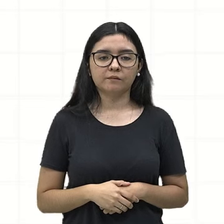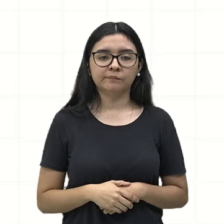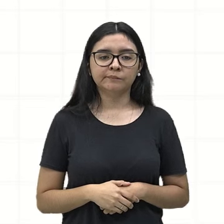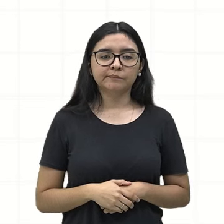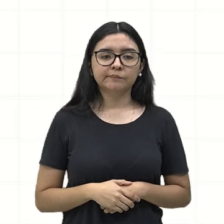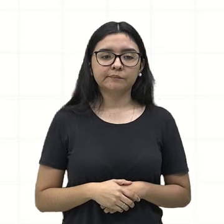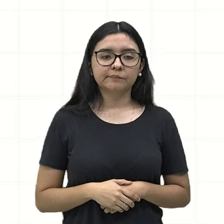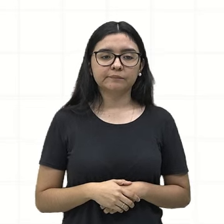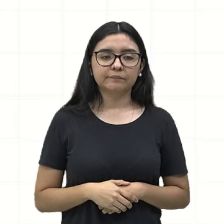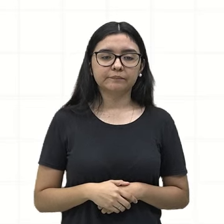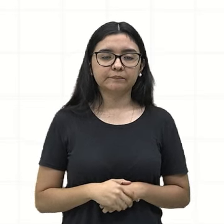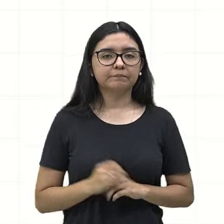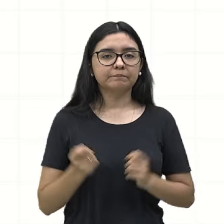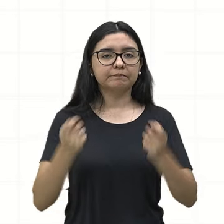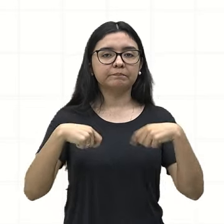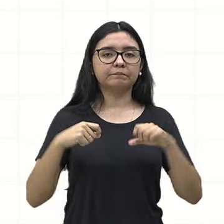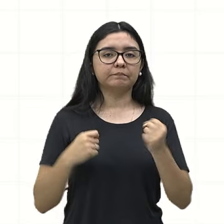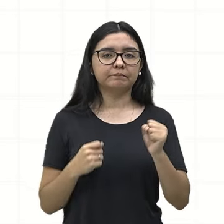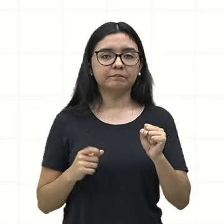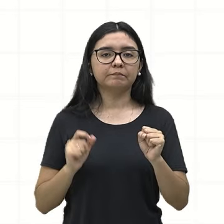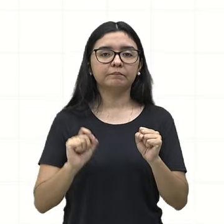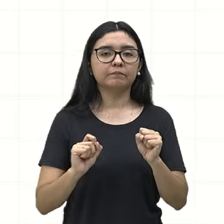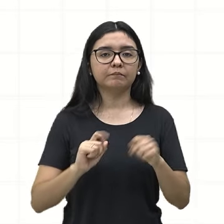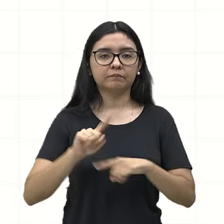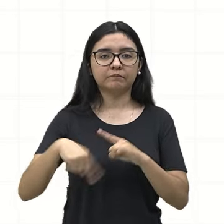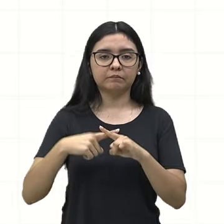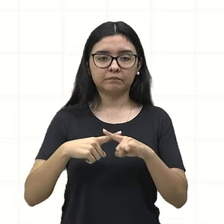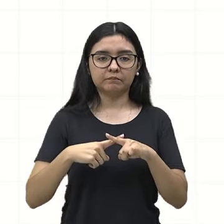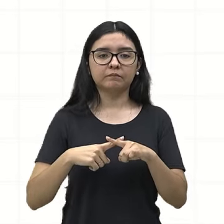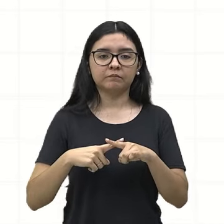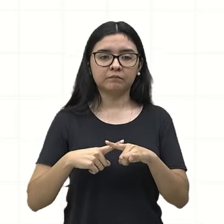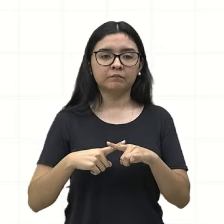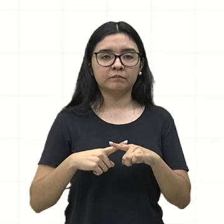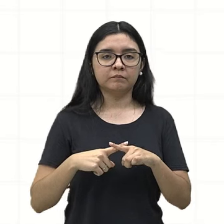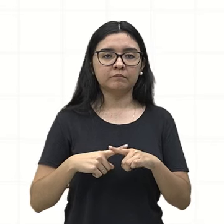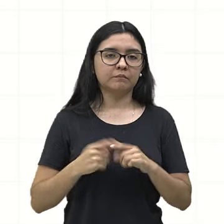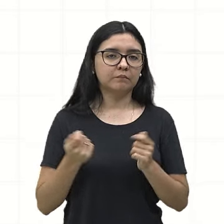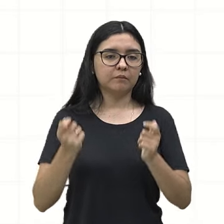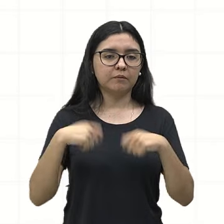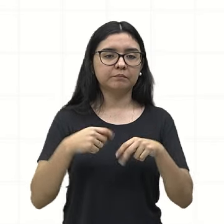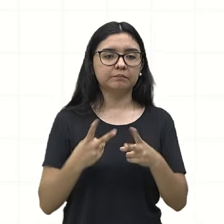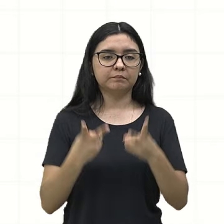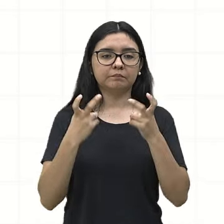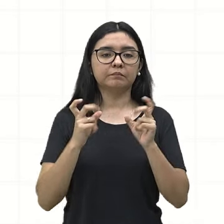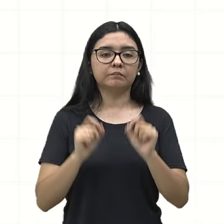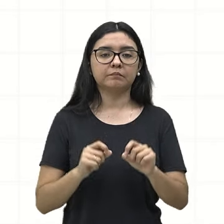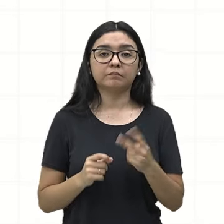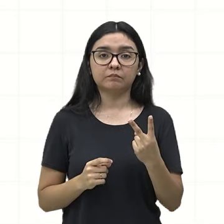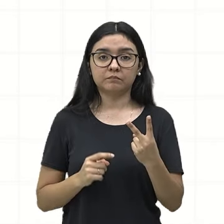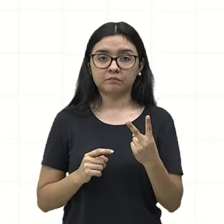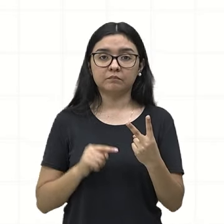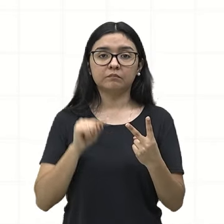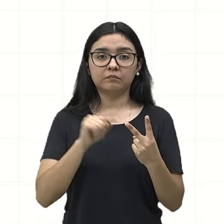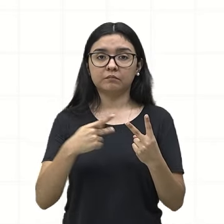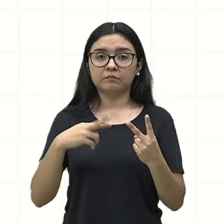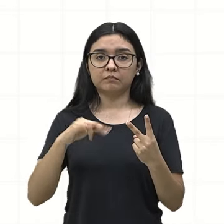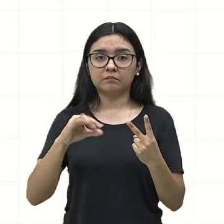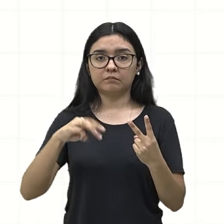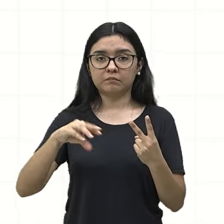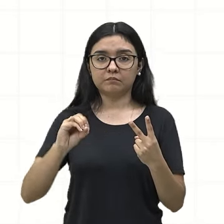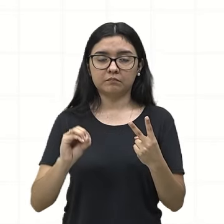posso escrever esse número 8 na forma de um produto de números primos. Perceba que o número 2 ele é um número primo, certo? Você já